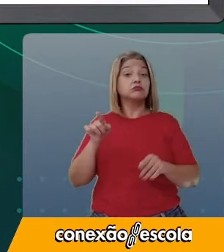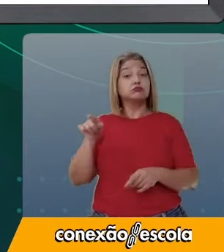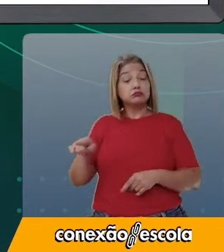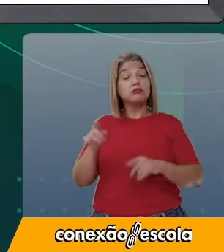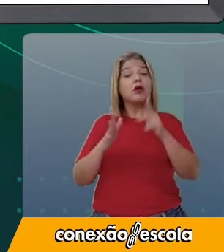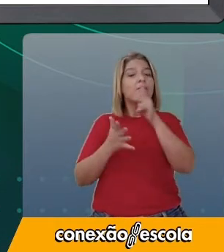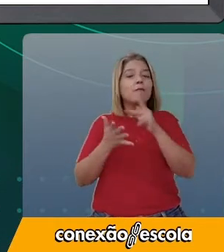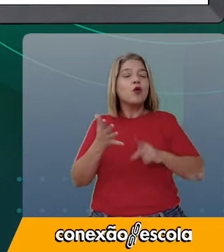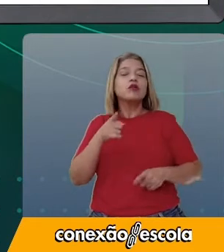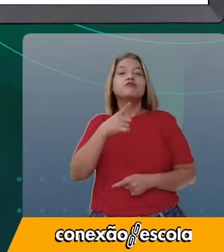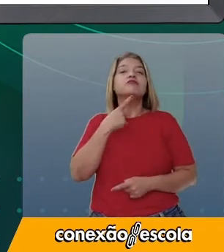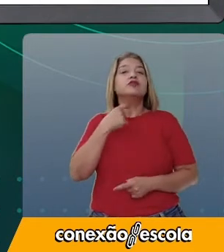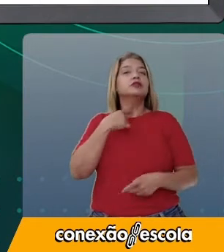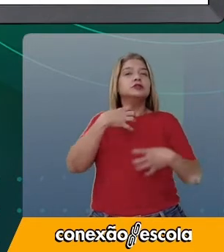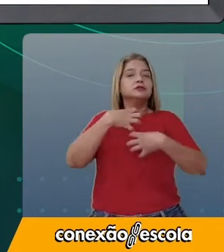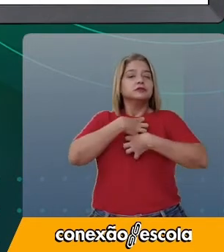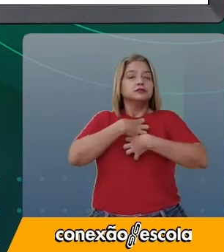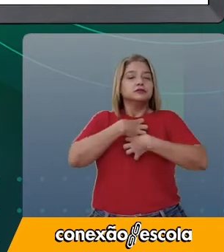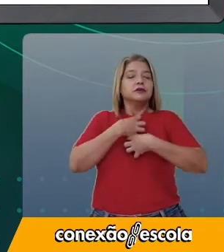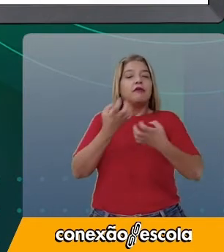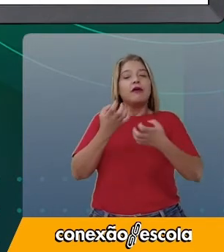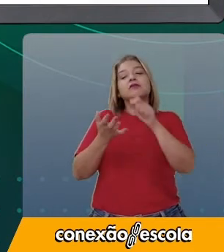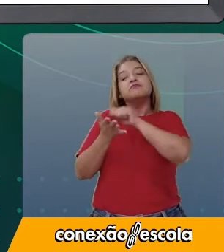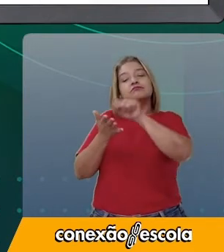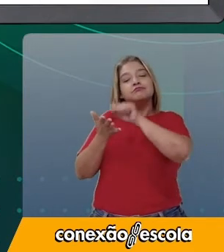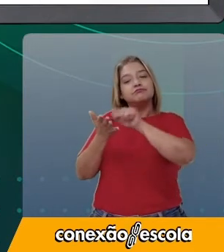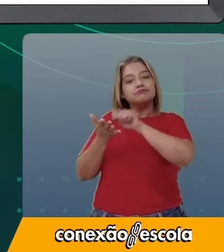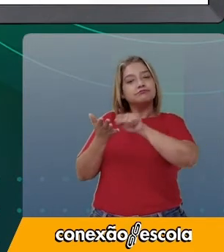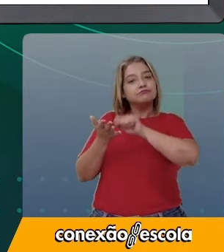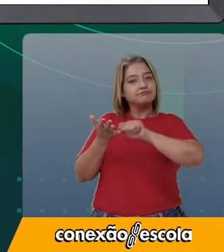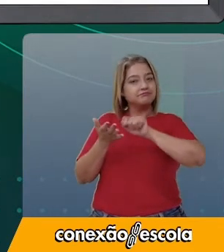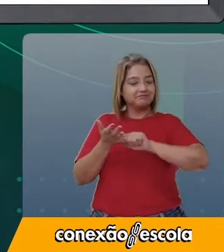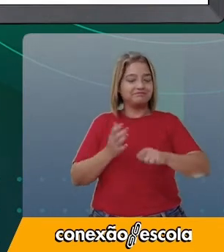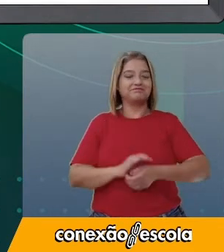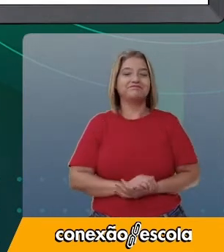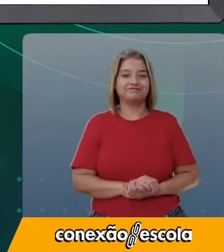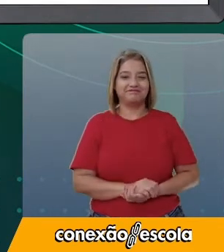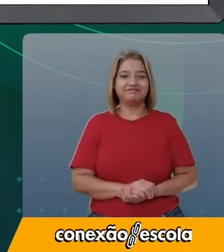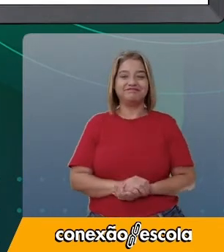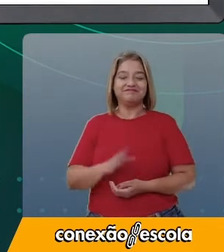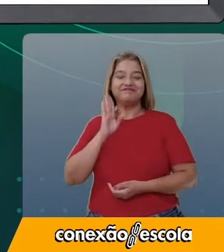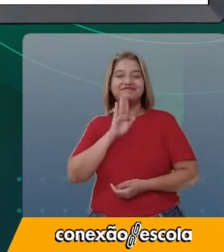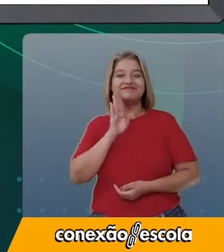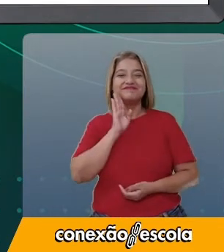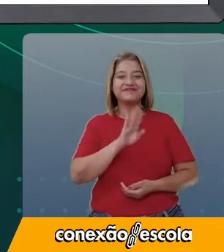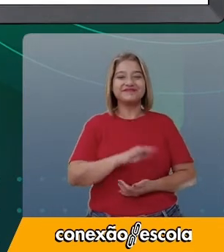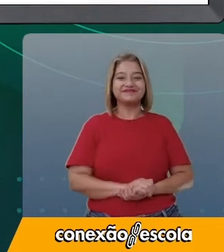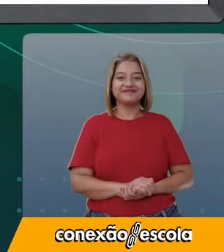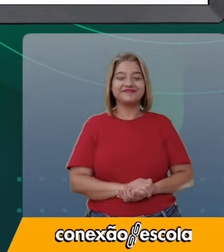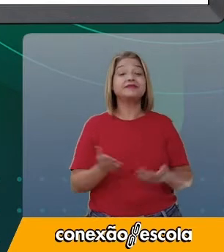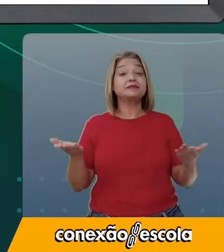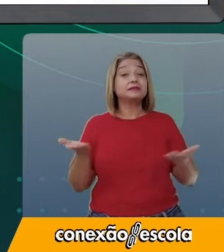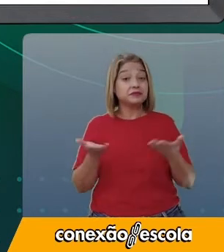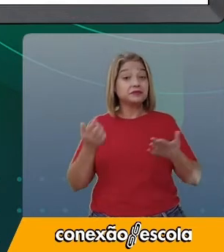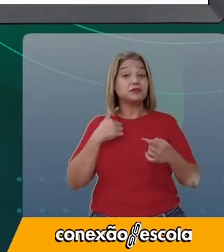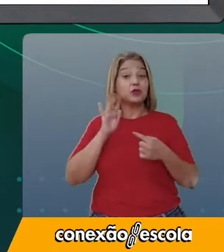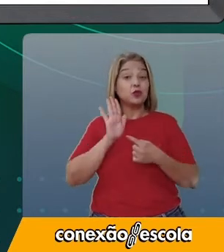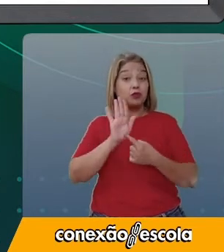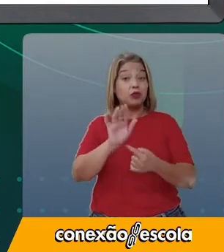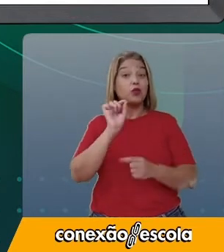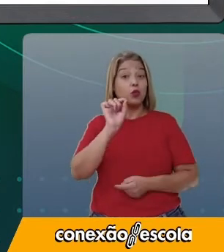você sente e você escreve. Legal, né? E eu trouxe, então, como eu disse